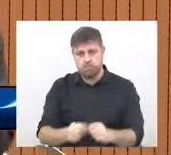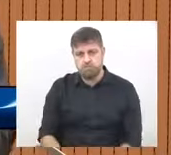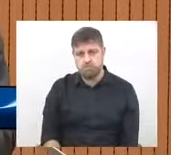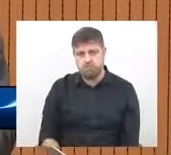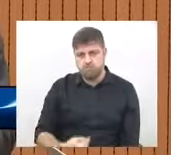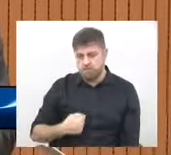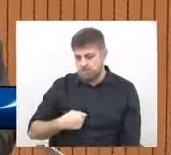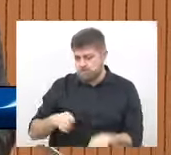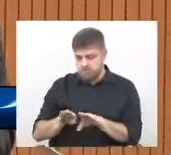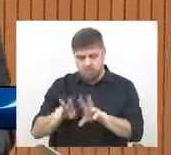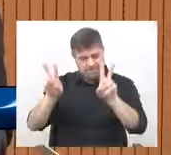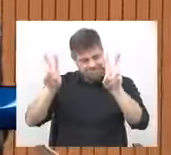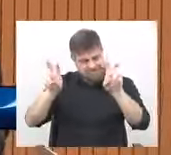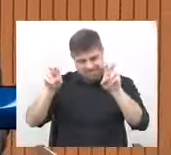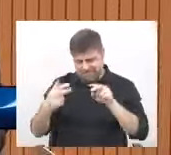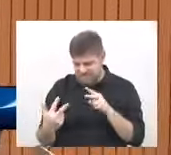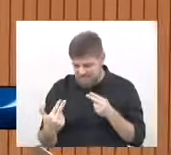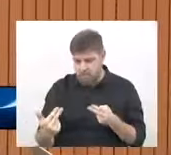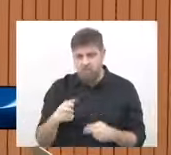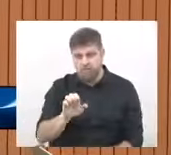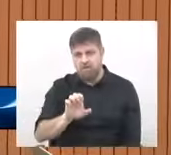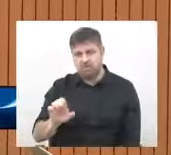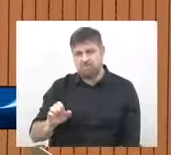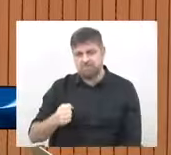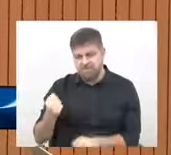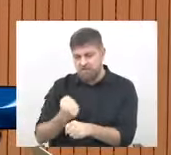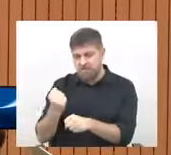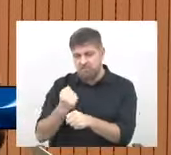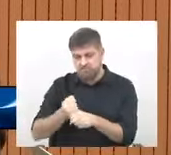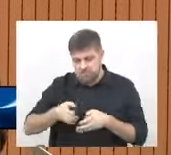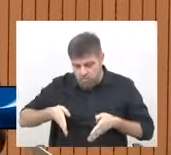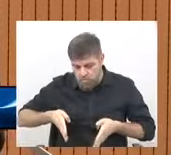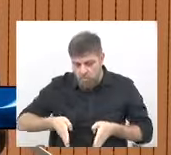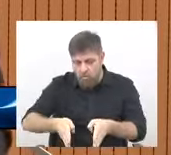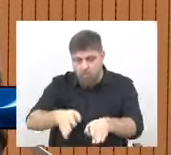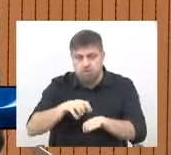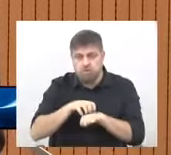mesmo assunto que o vereador Edson Ribeiro, que são as obras do BRT.